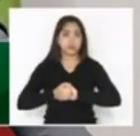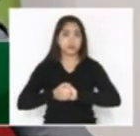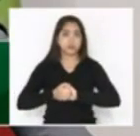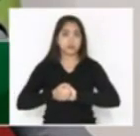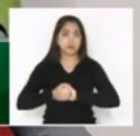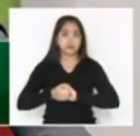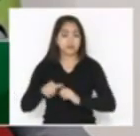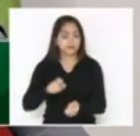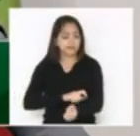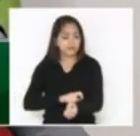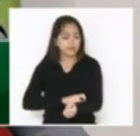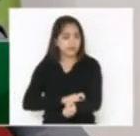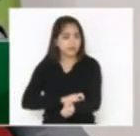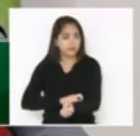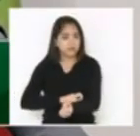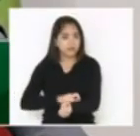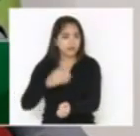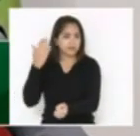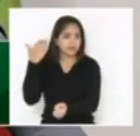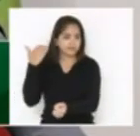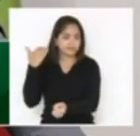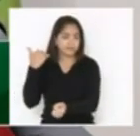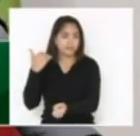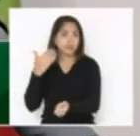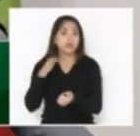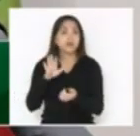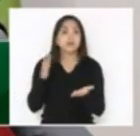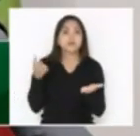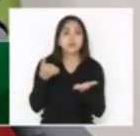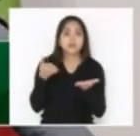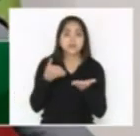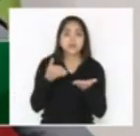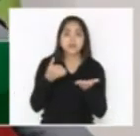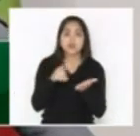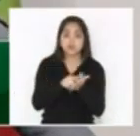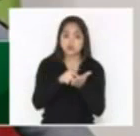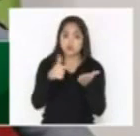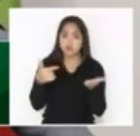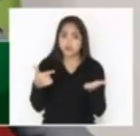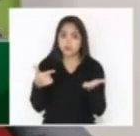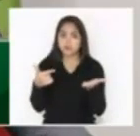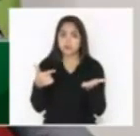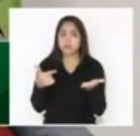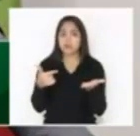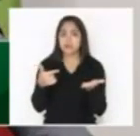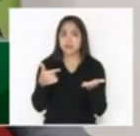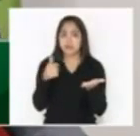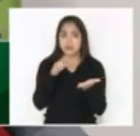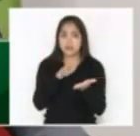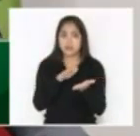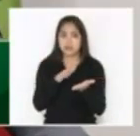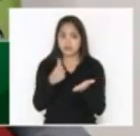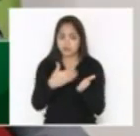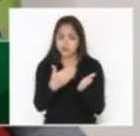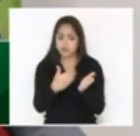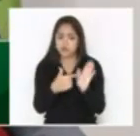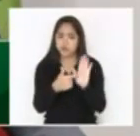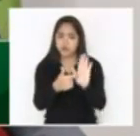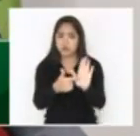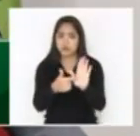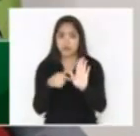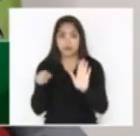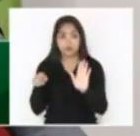ficava louco da vida. E hoje, com essa matéria do jornal, ele deve ter se virado no caixão lá, né? Porque, meu Deus do